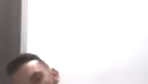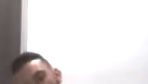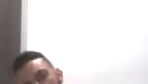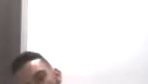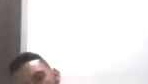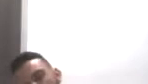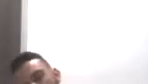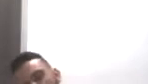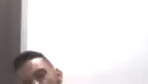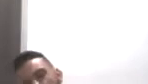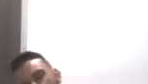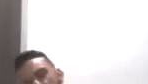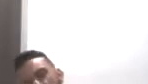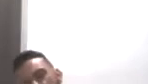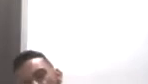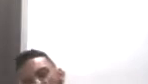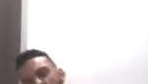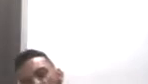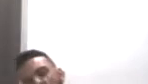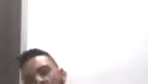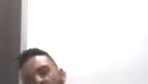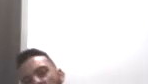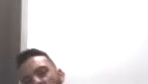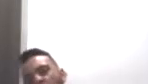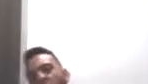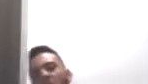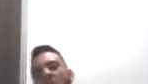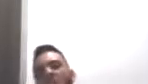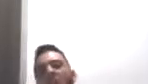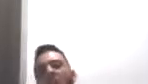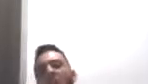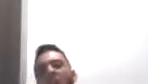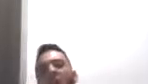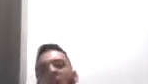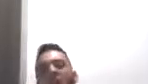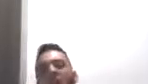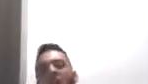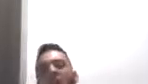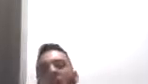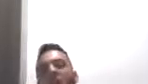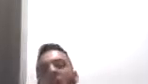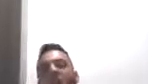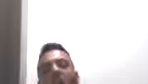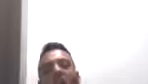de trigliceróis, certo? É o que está aí embaixo. Um glicerol